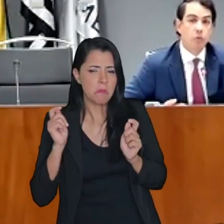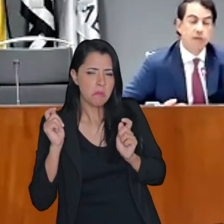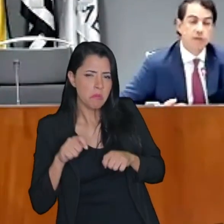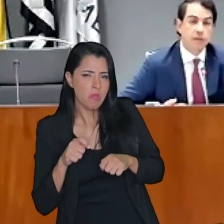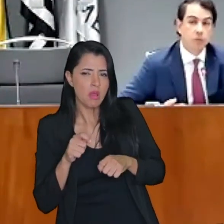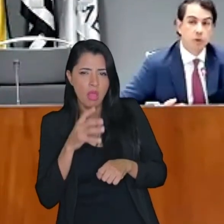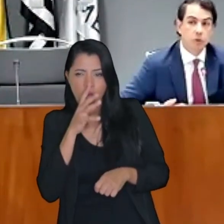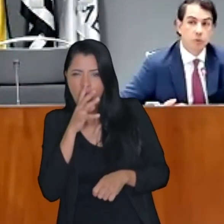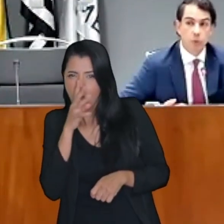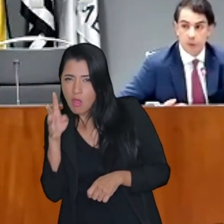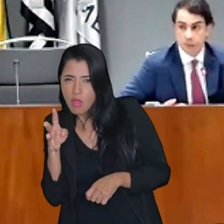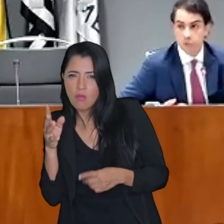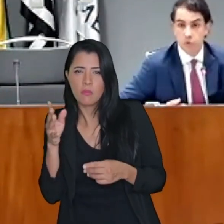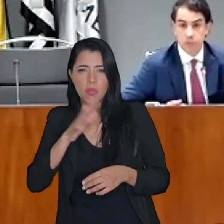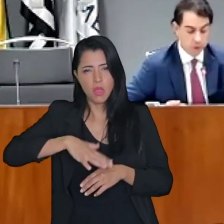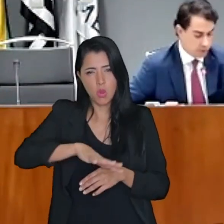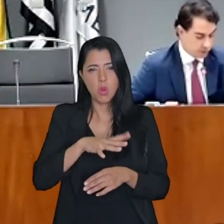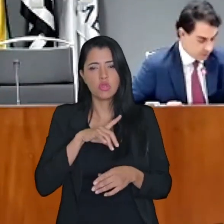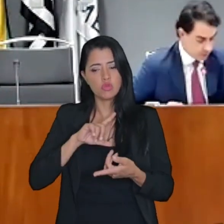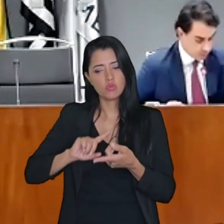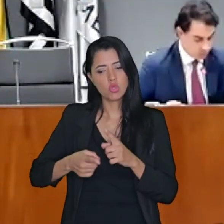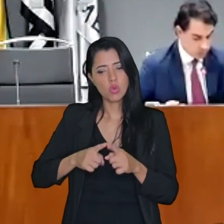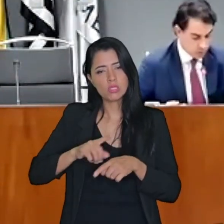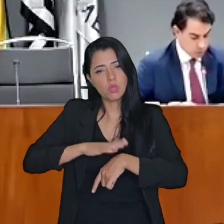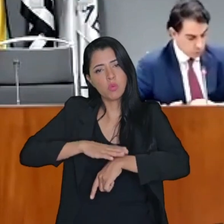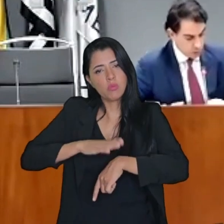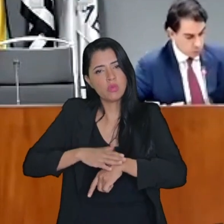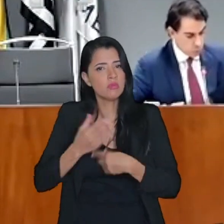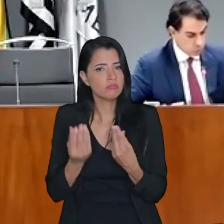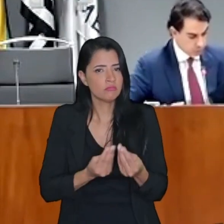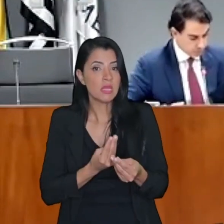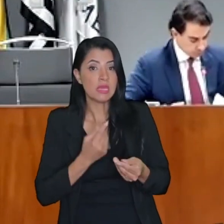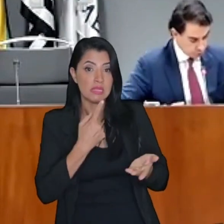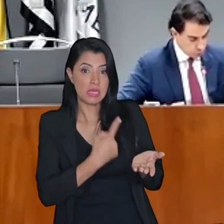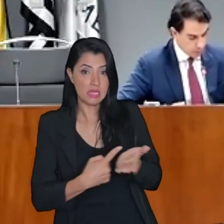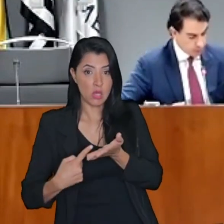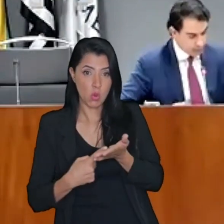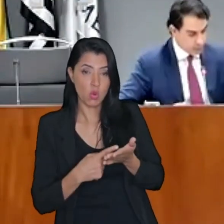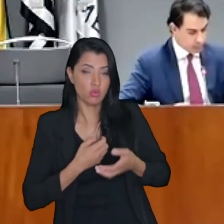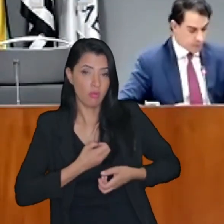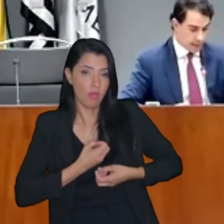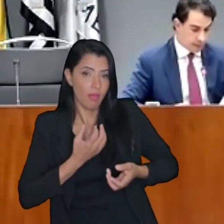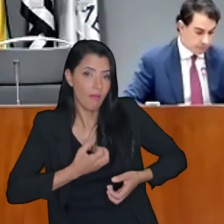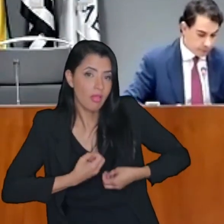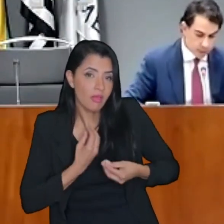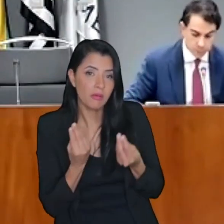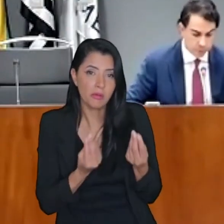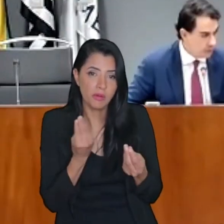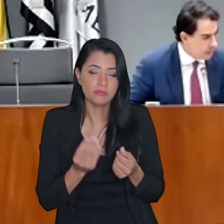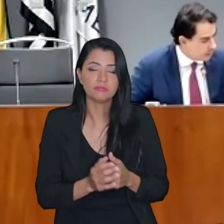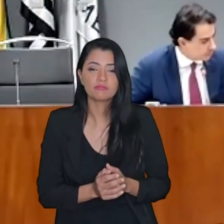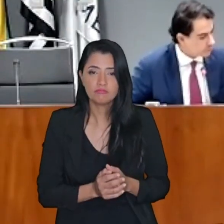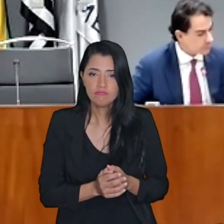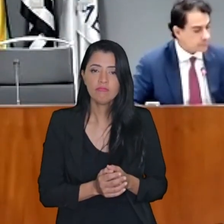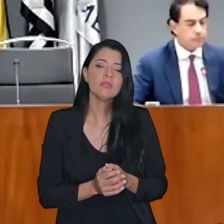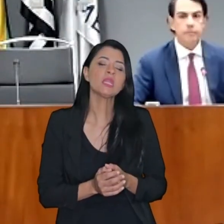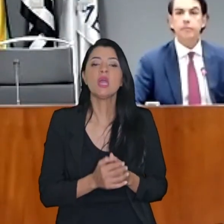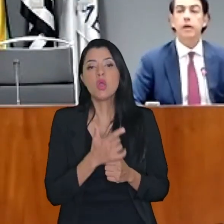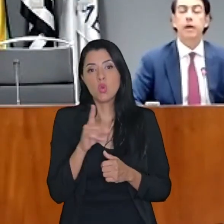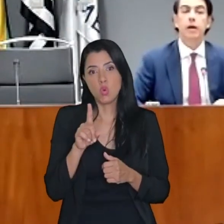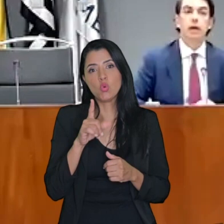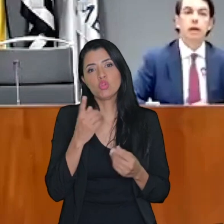potencial acusação no âmbito de uma negociação do acordo de colaboração premiada? E, por fim,